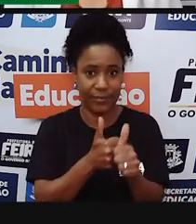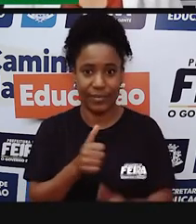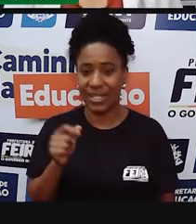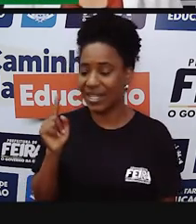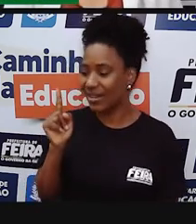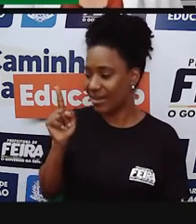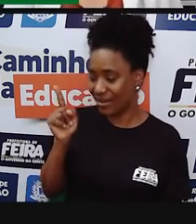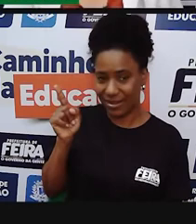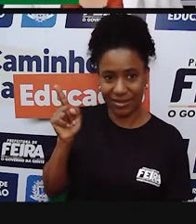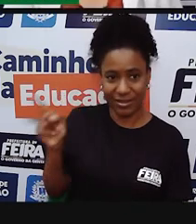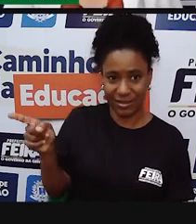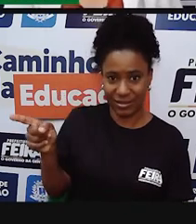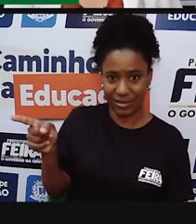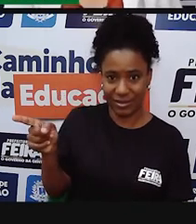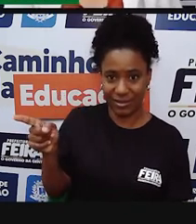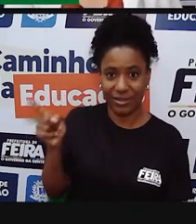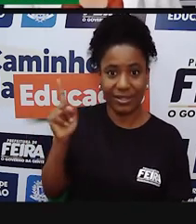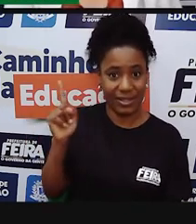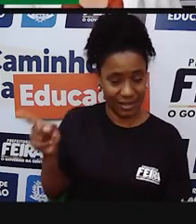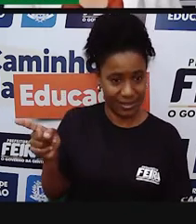falar assim ó até